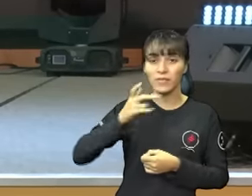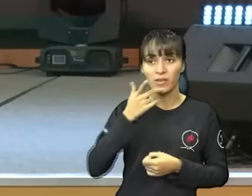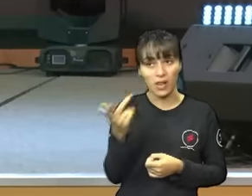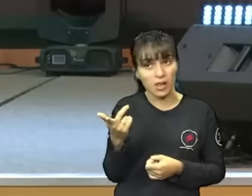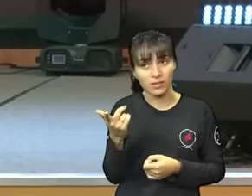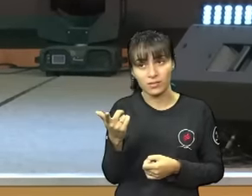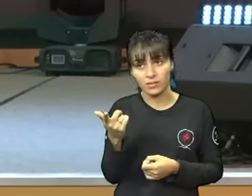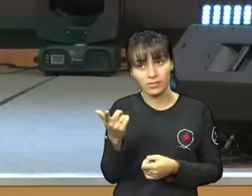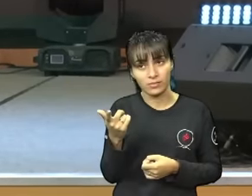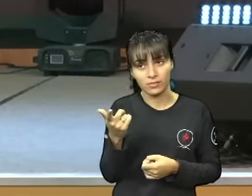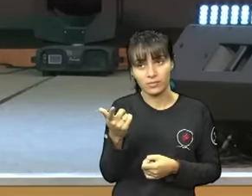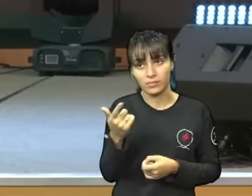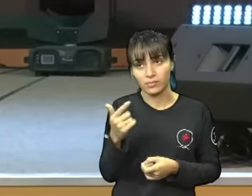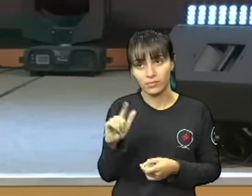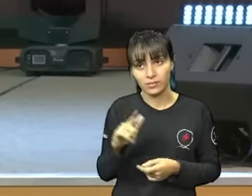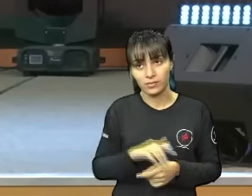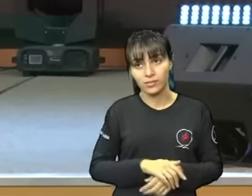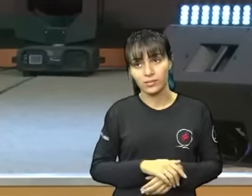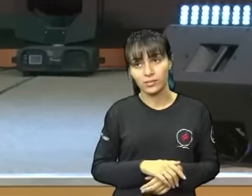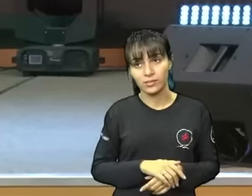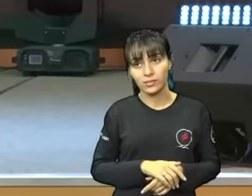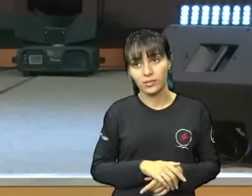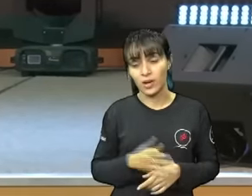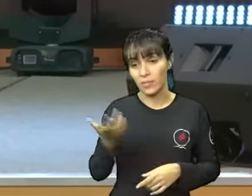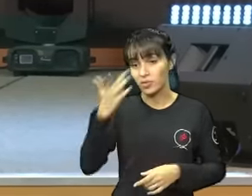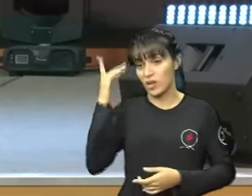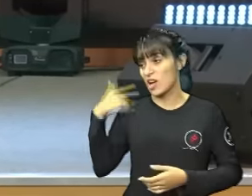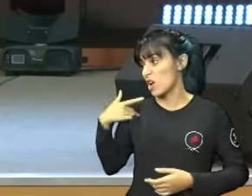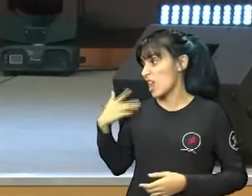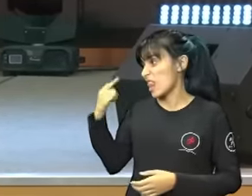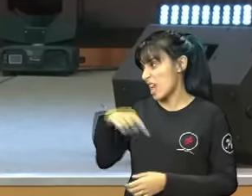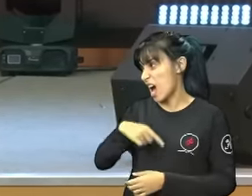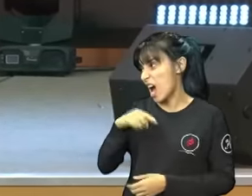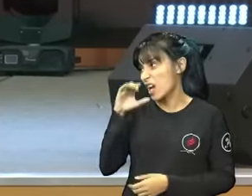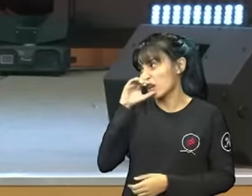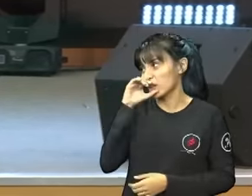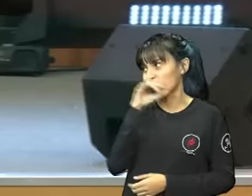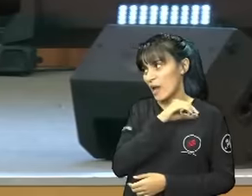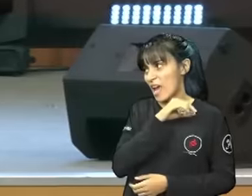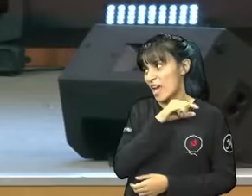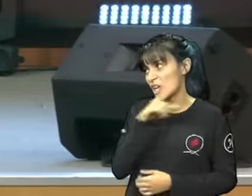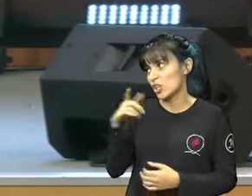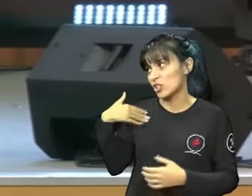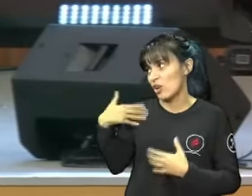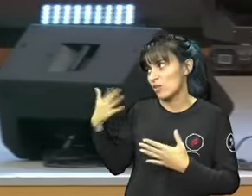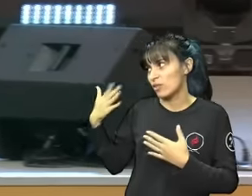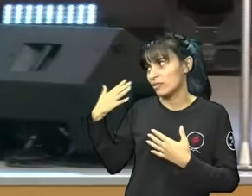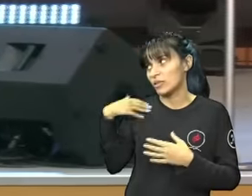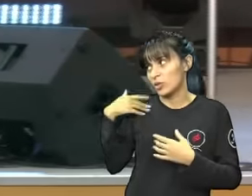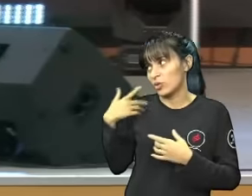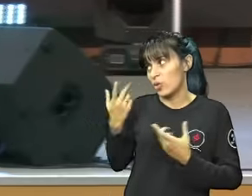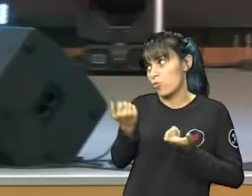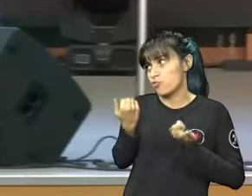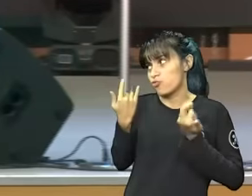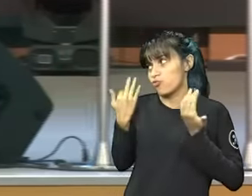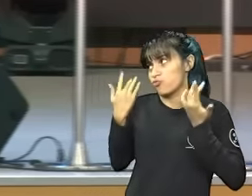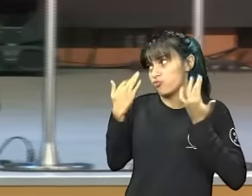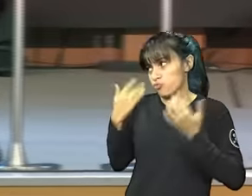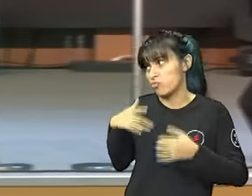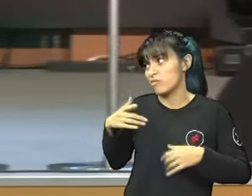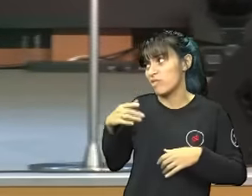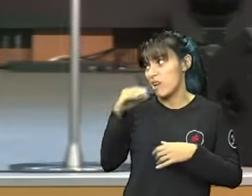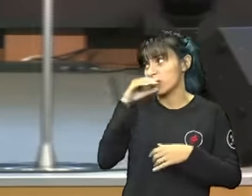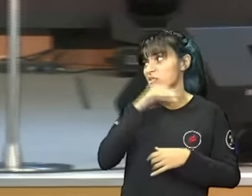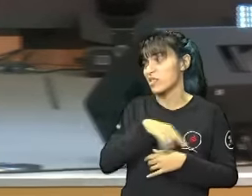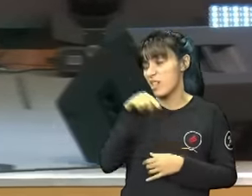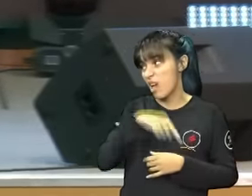nenhuma até quente é mole pode dar com fumaça olha é quente demais negócio feio feio vim de lá é